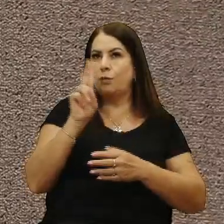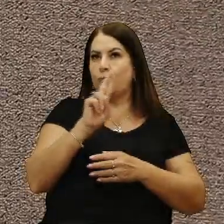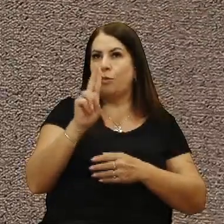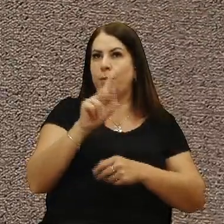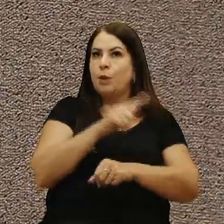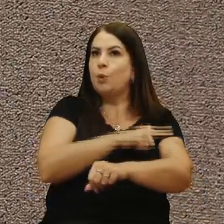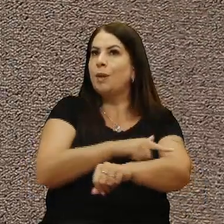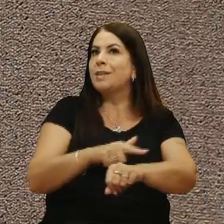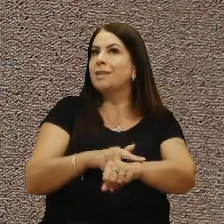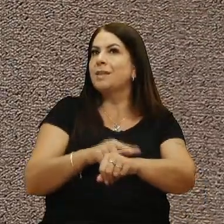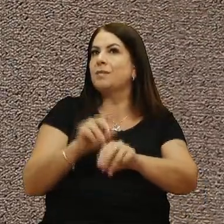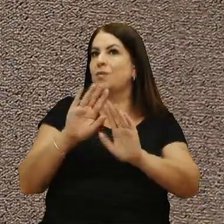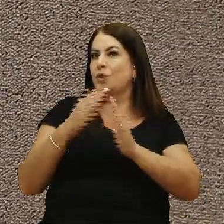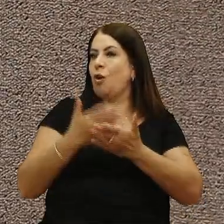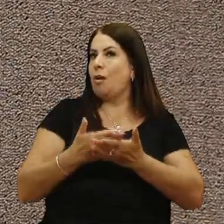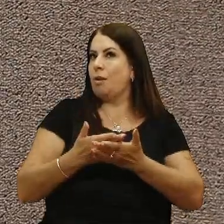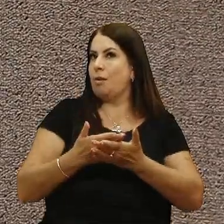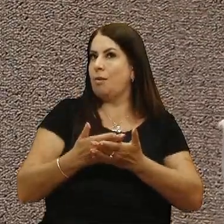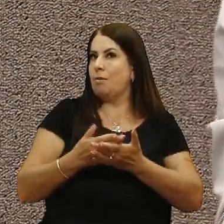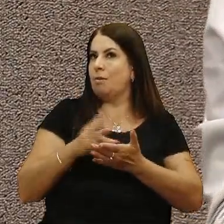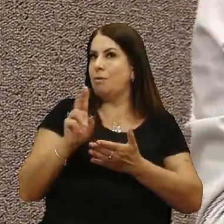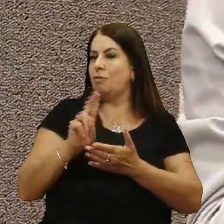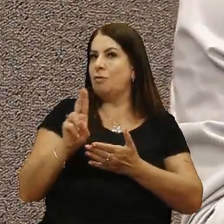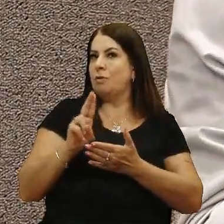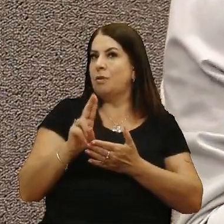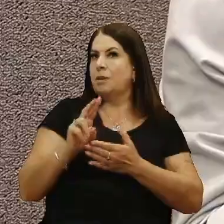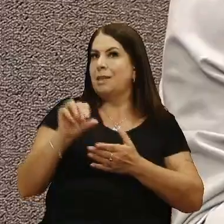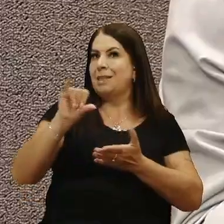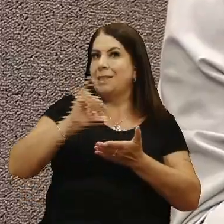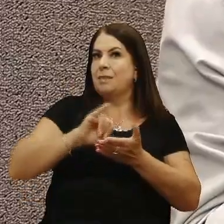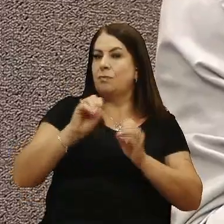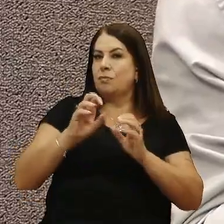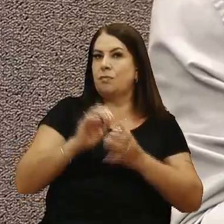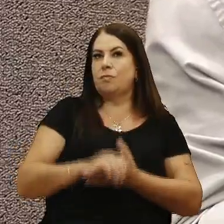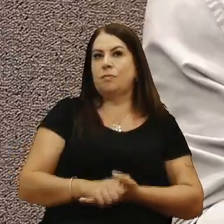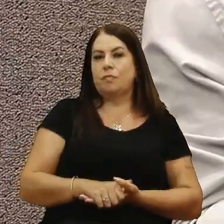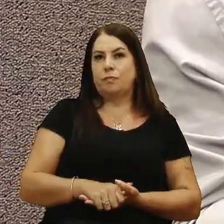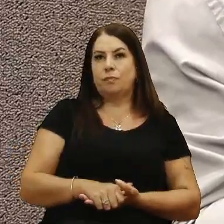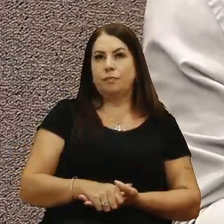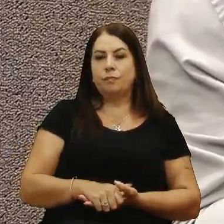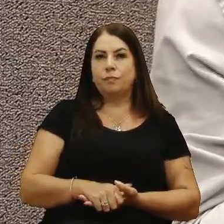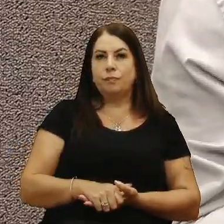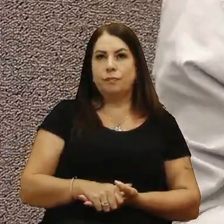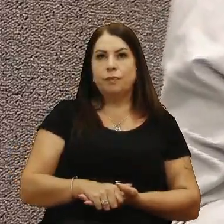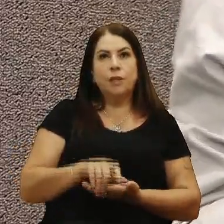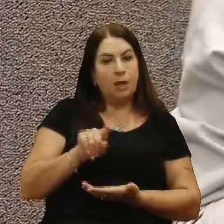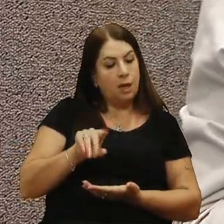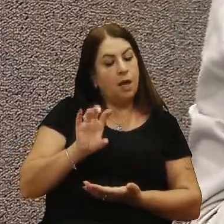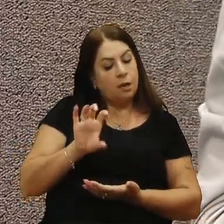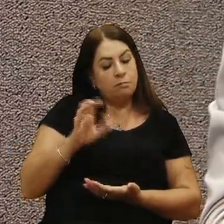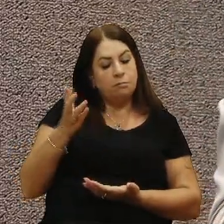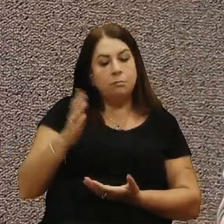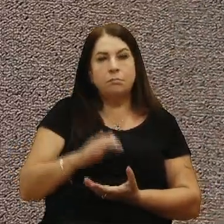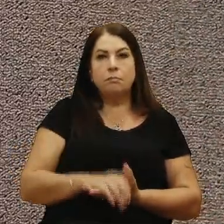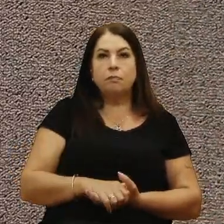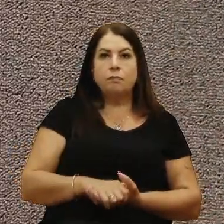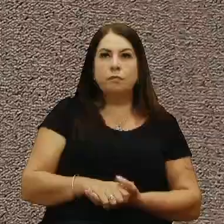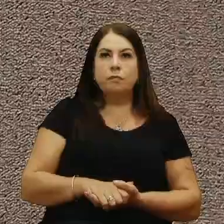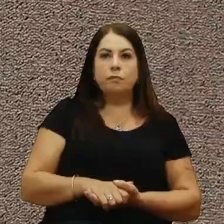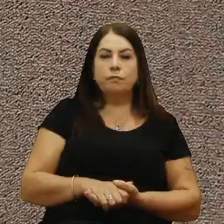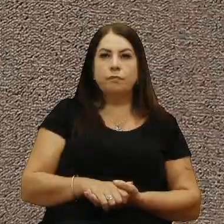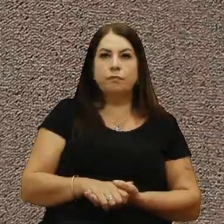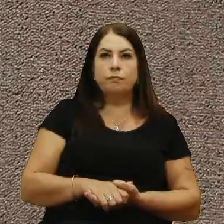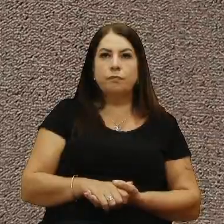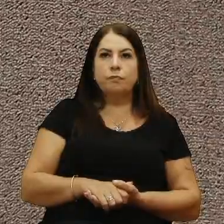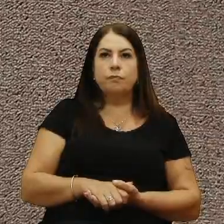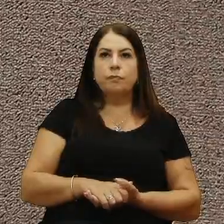escola. A escola deveria se chamar centro de ensino. É assim que deveria ser, né? Então eu